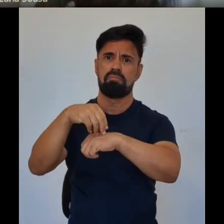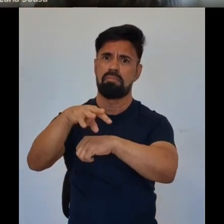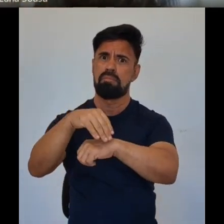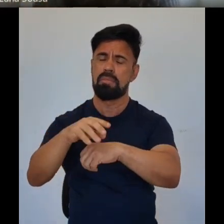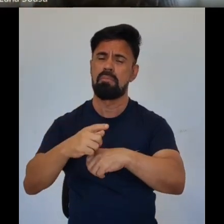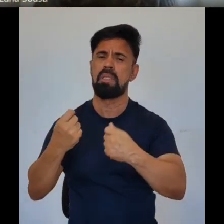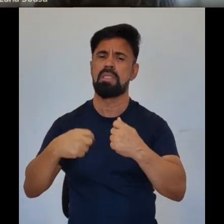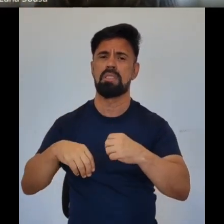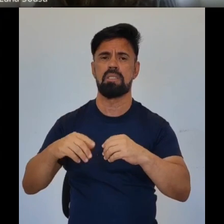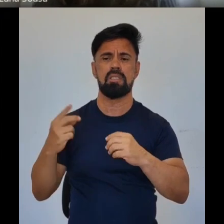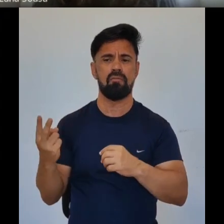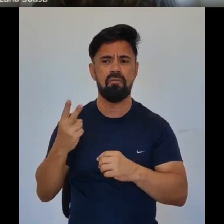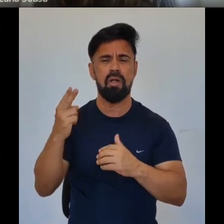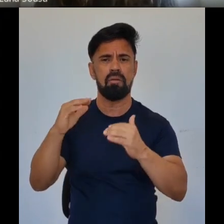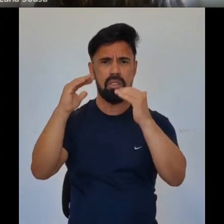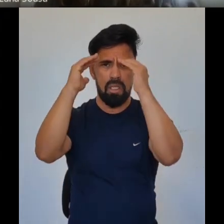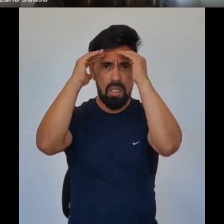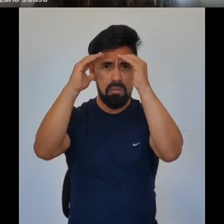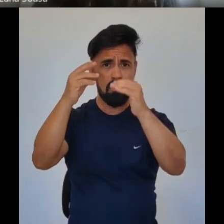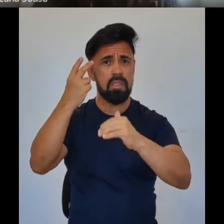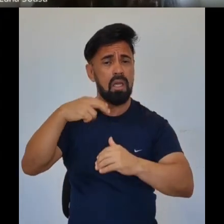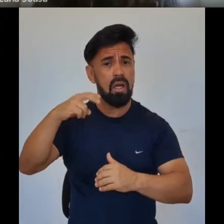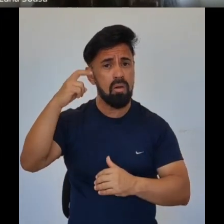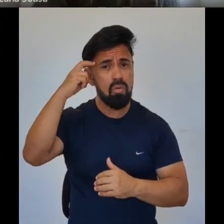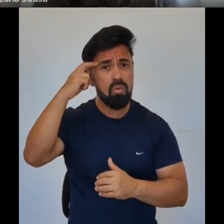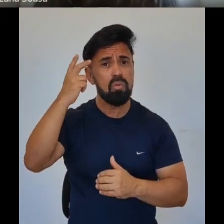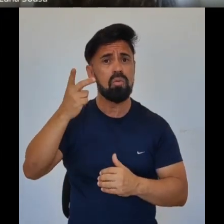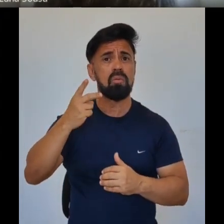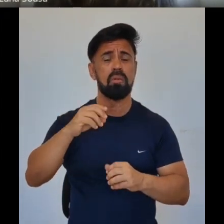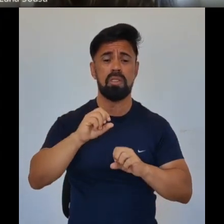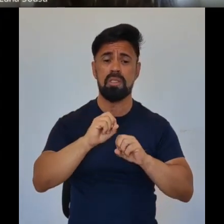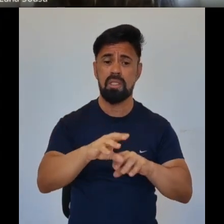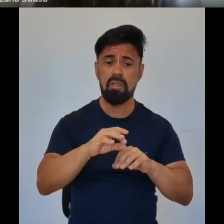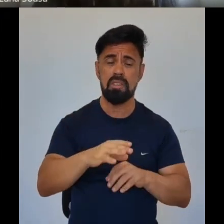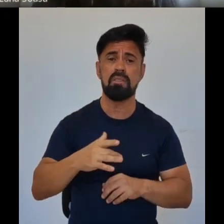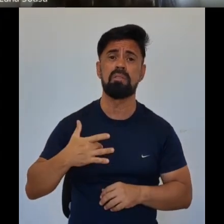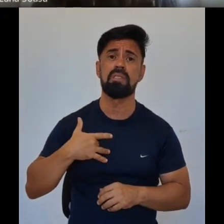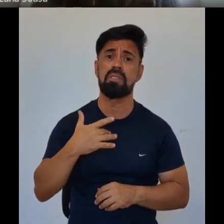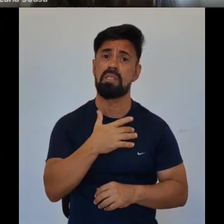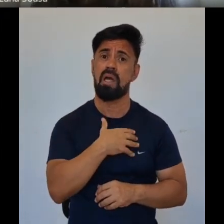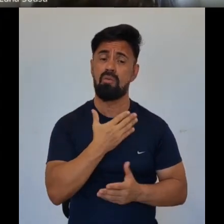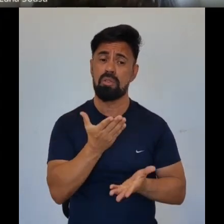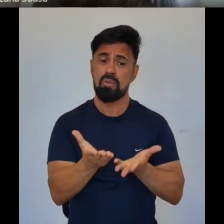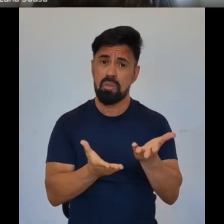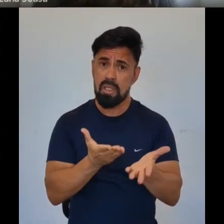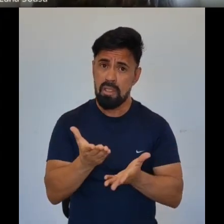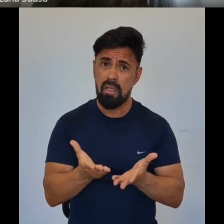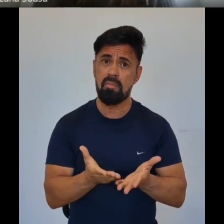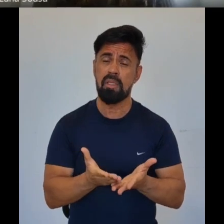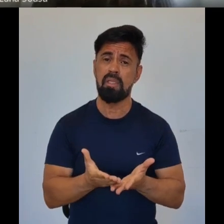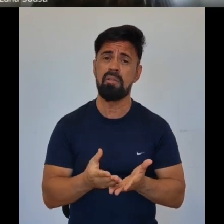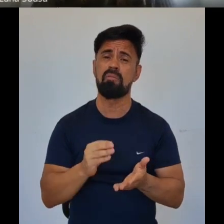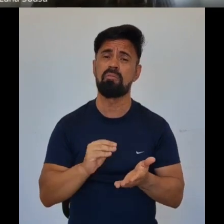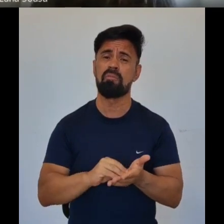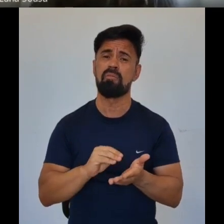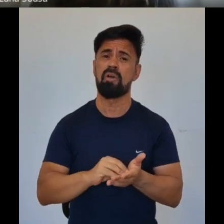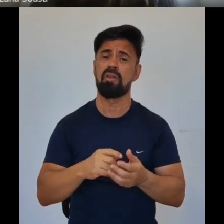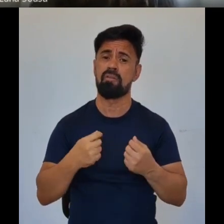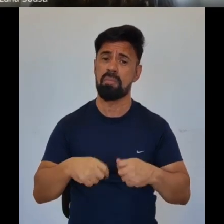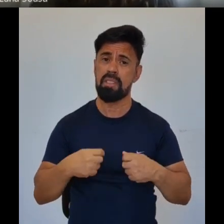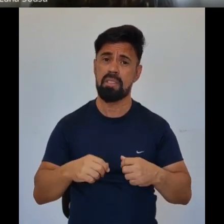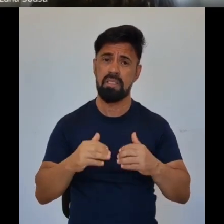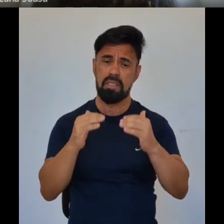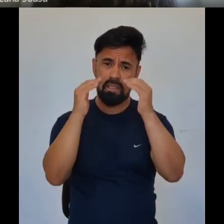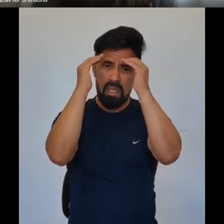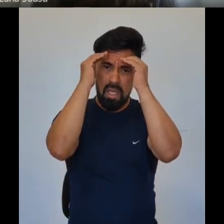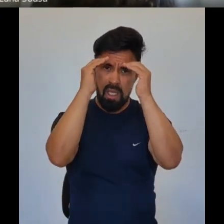cultura, inclusive na hora de fazer educação em saúde, de prescrever tratamentos, né? Então, esses são exemplos de políticas nacionais